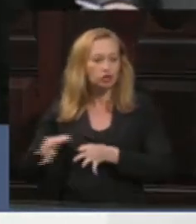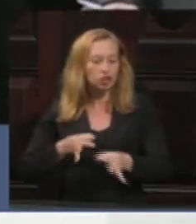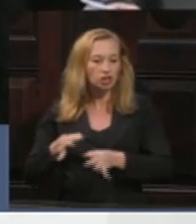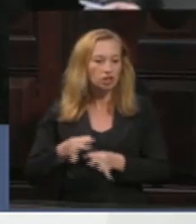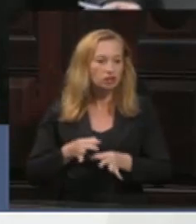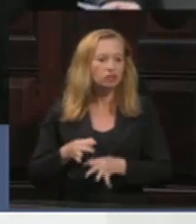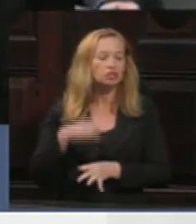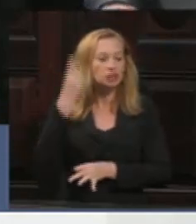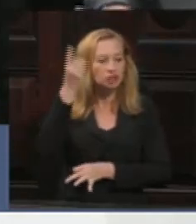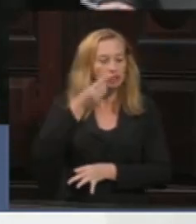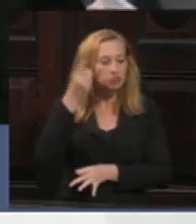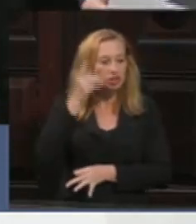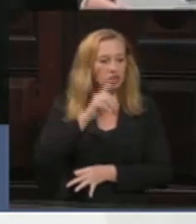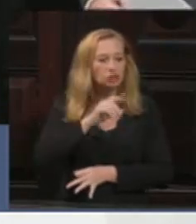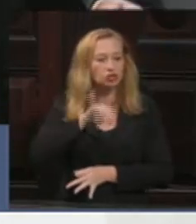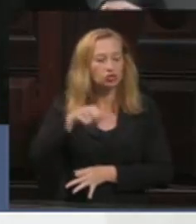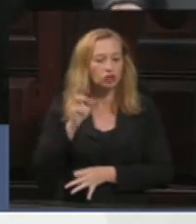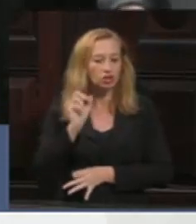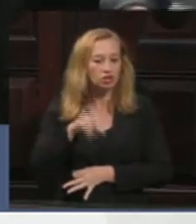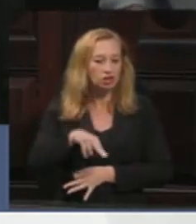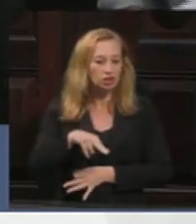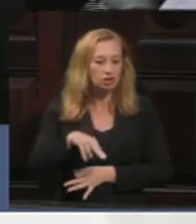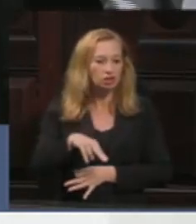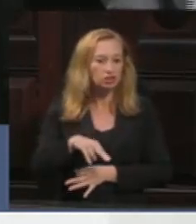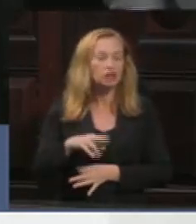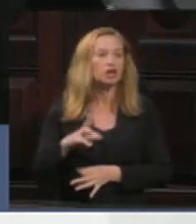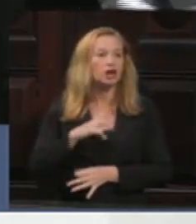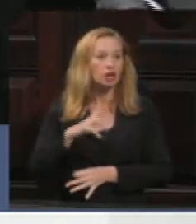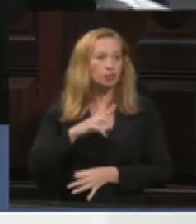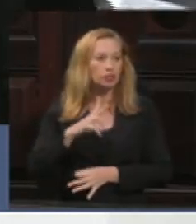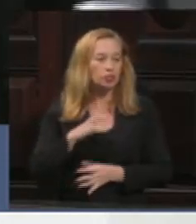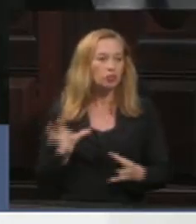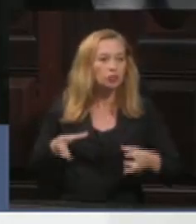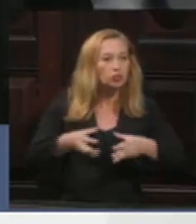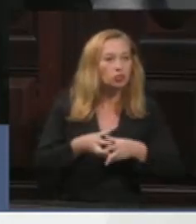e foi, na verdade, uma sugestão trazida pela própria comunidade do CCERJ.